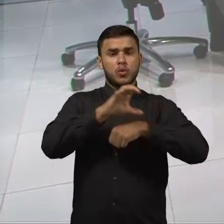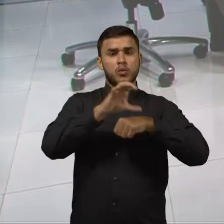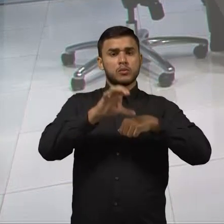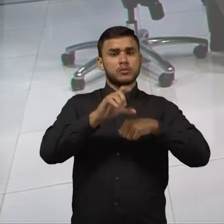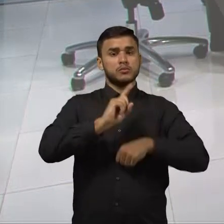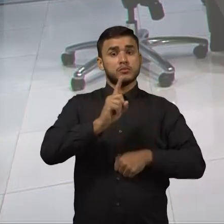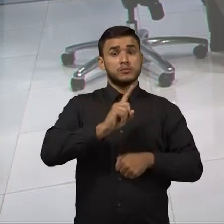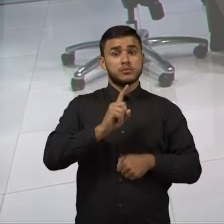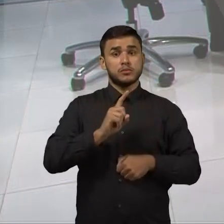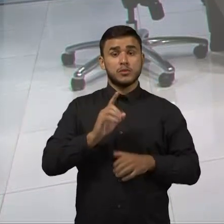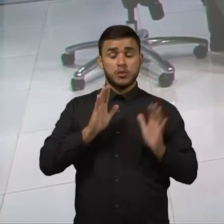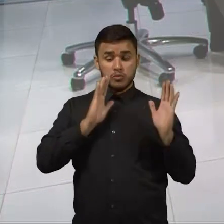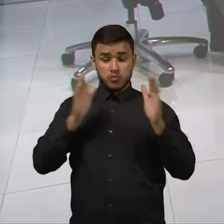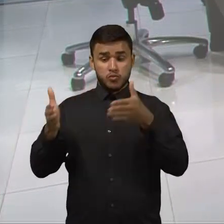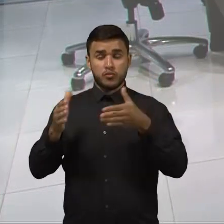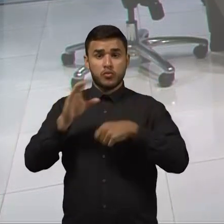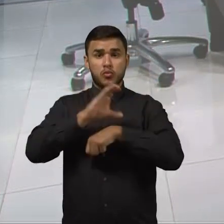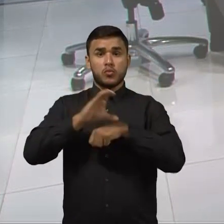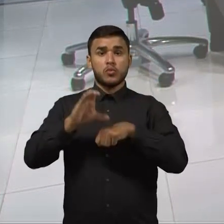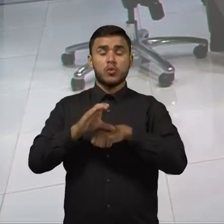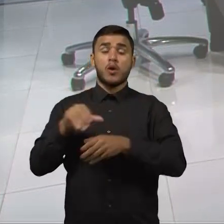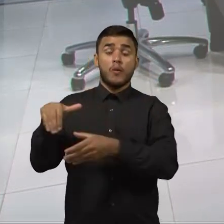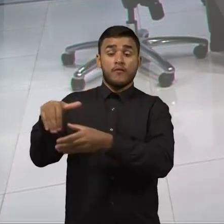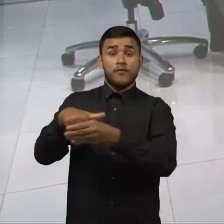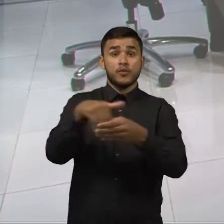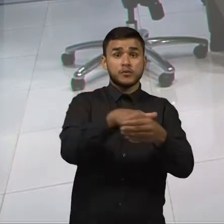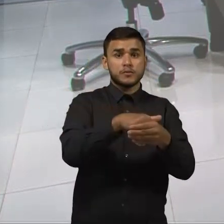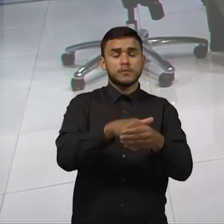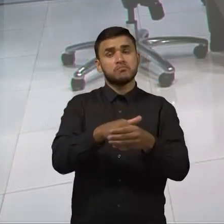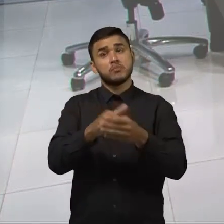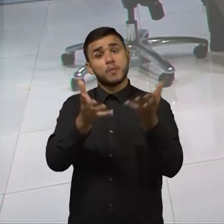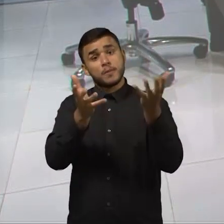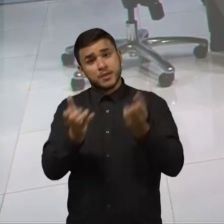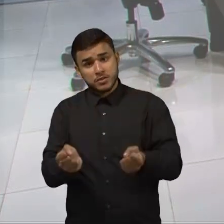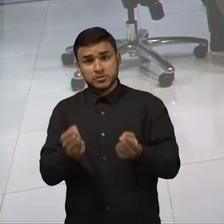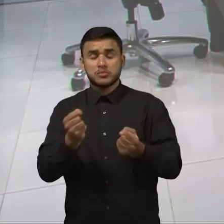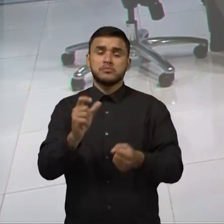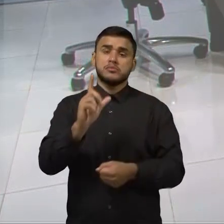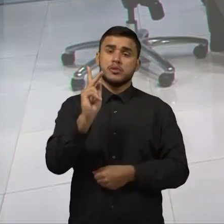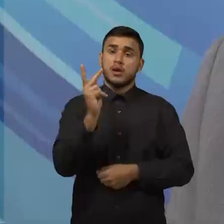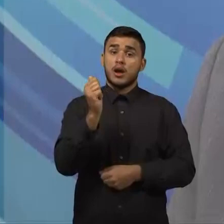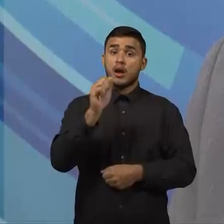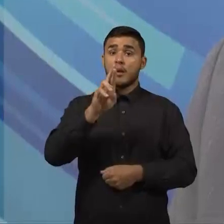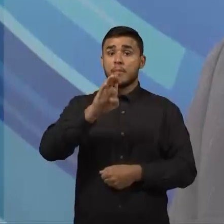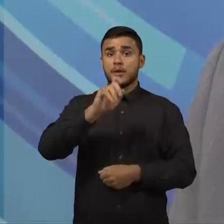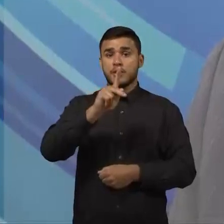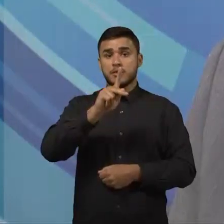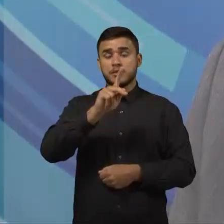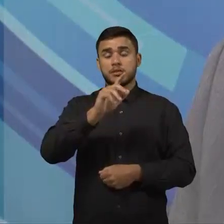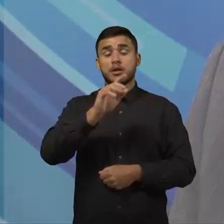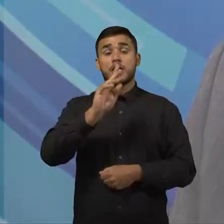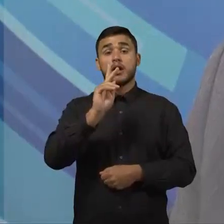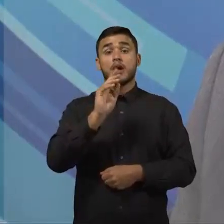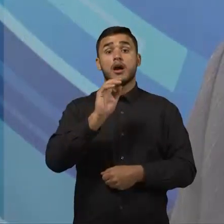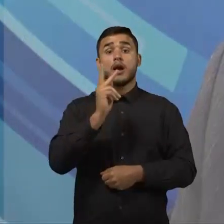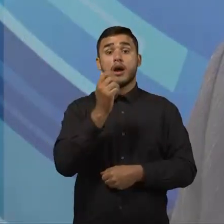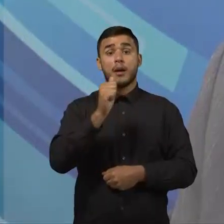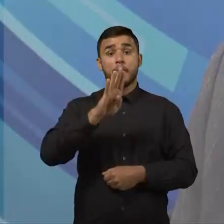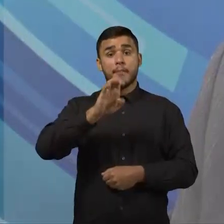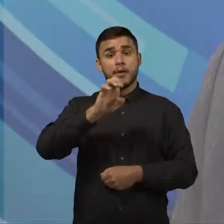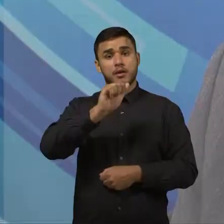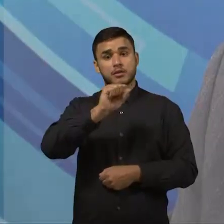o Tribunal Recursal, que estava ali para votar se acatava ou não o recurso de alguém que se sente, pelo